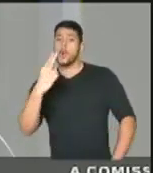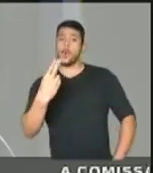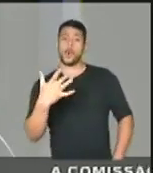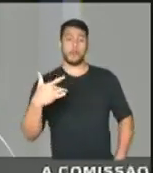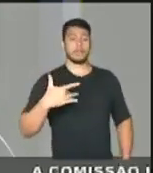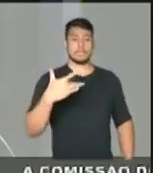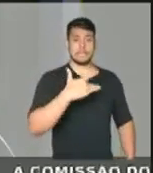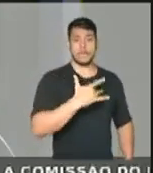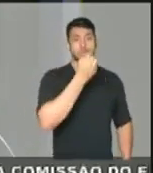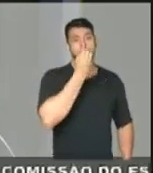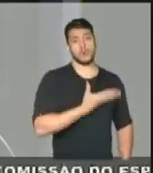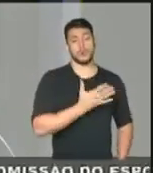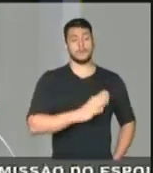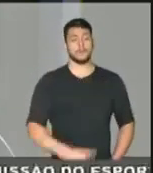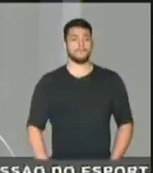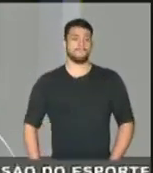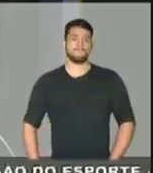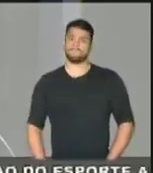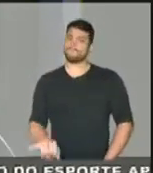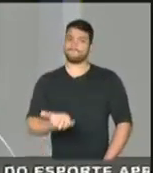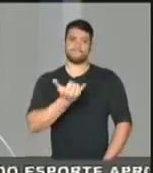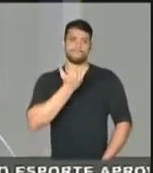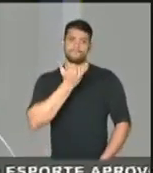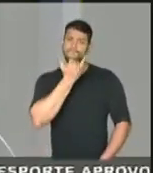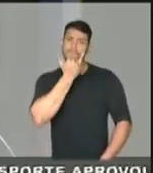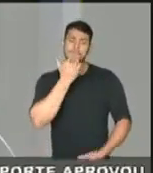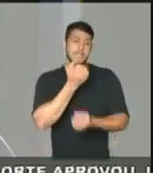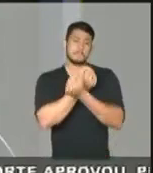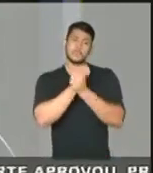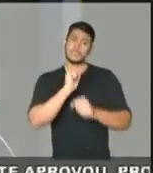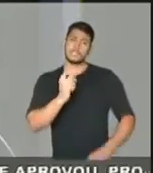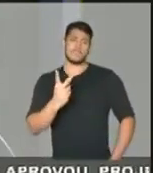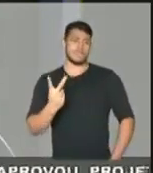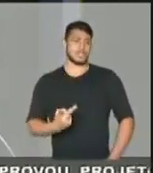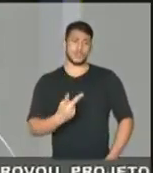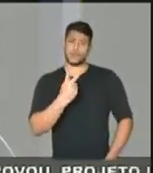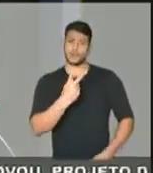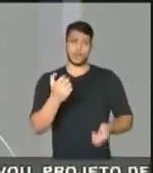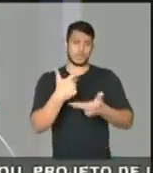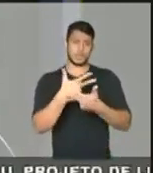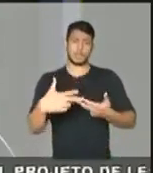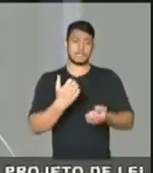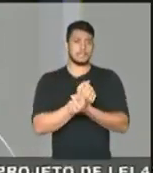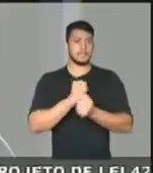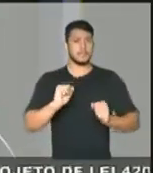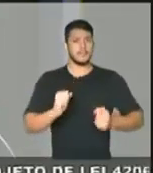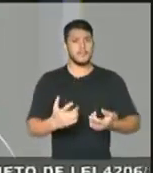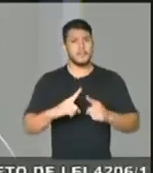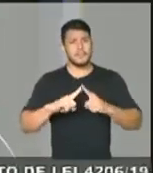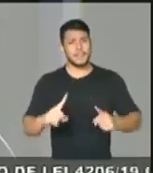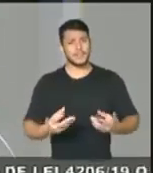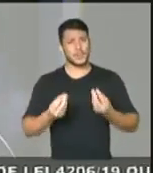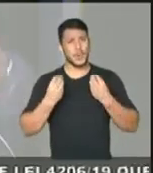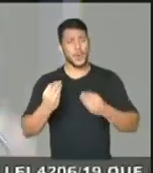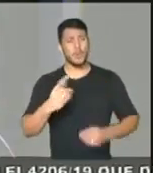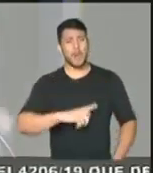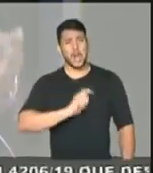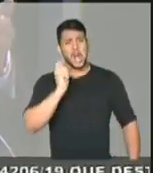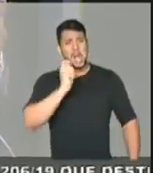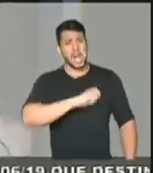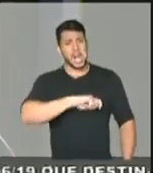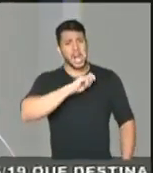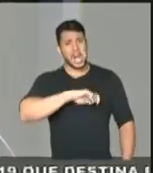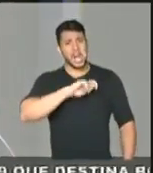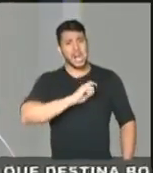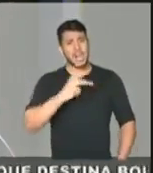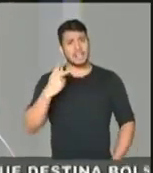sua sobrevivência. É impossível dar os dois para vocês. Não há perversidade maior do que essa